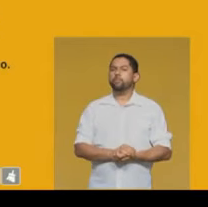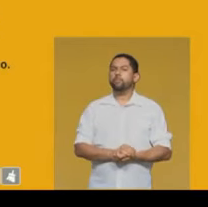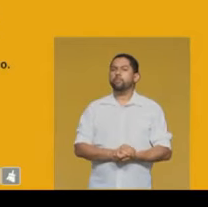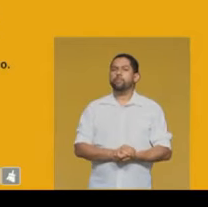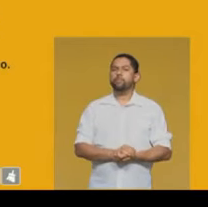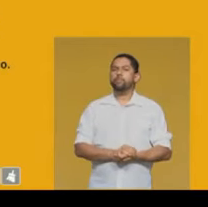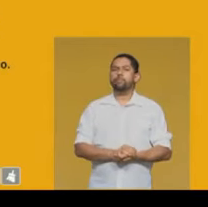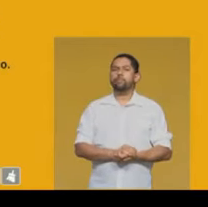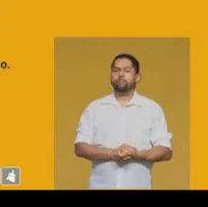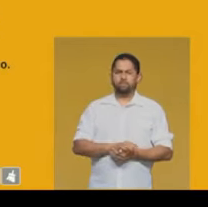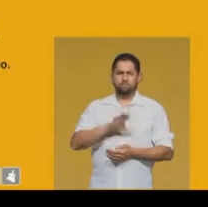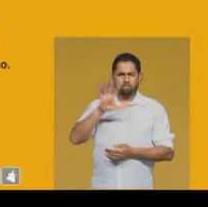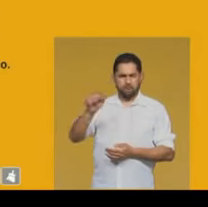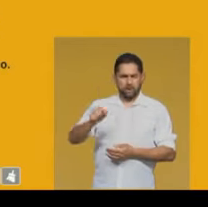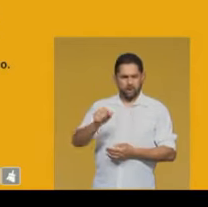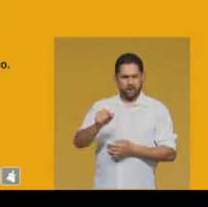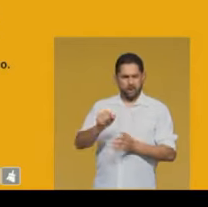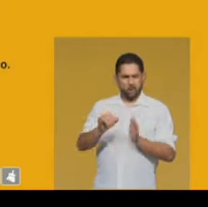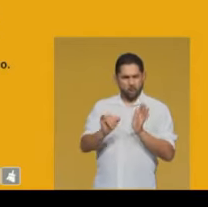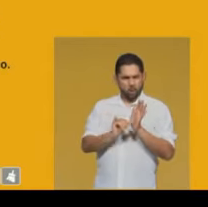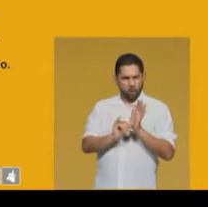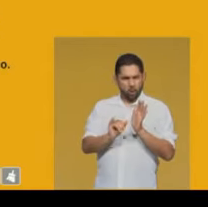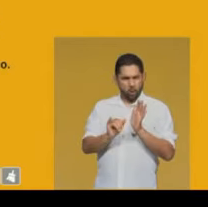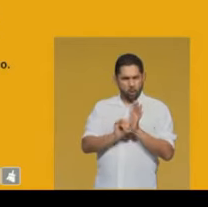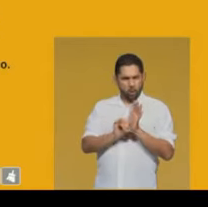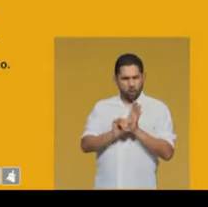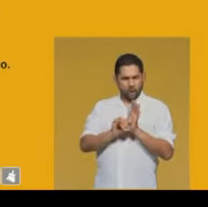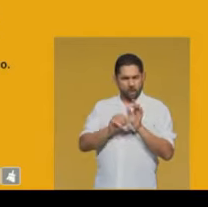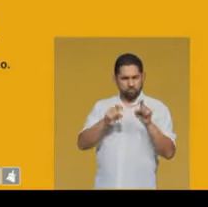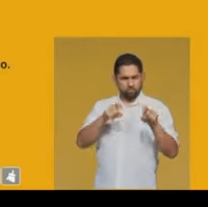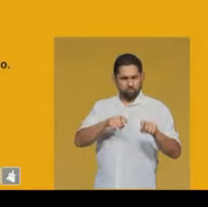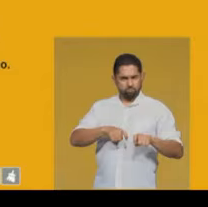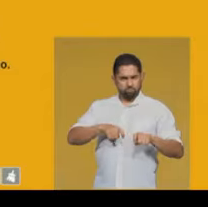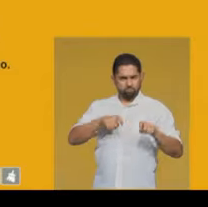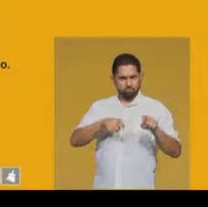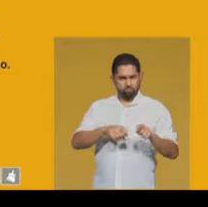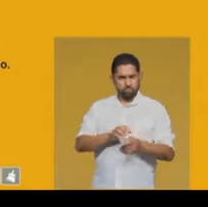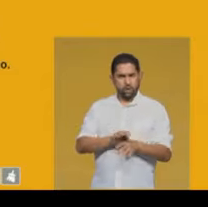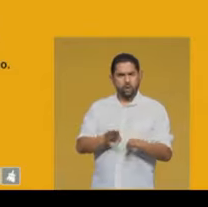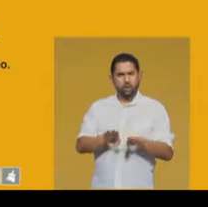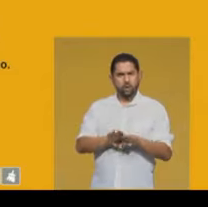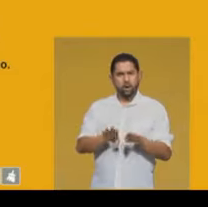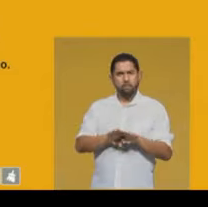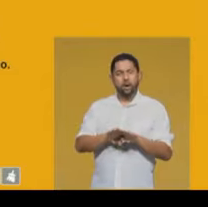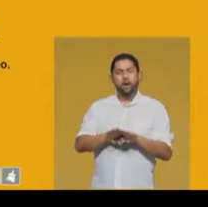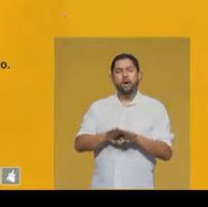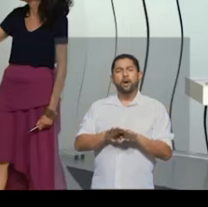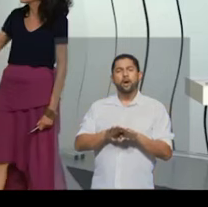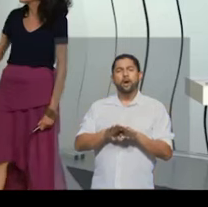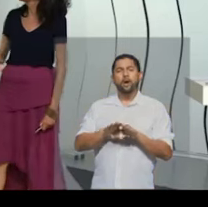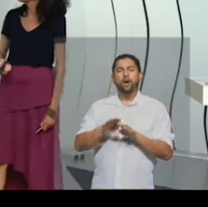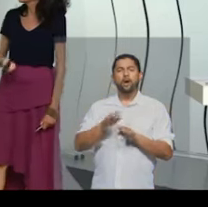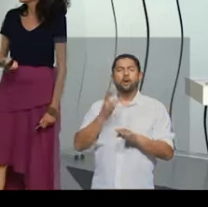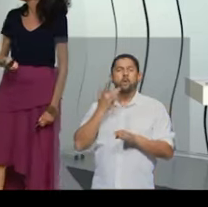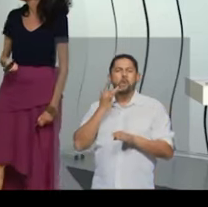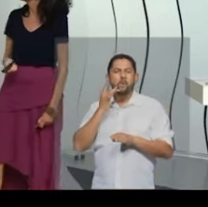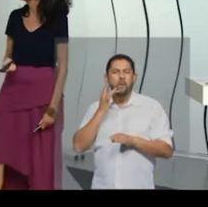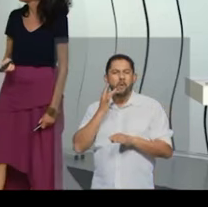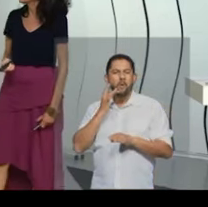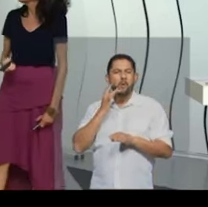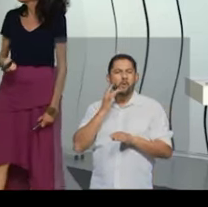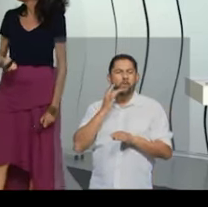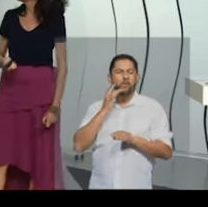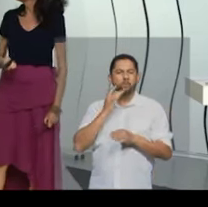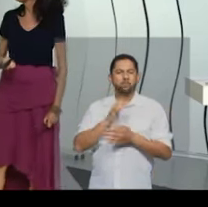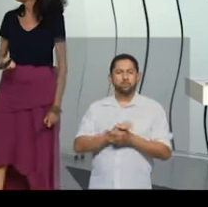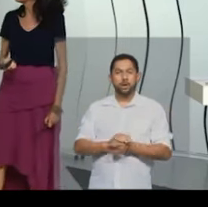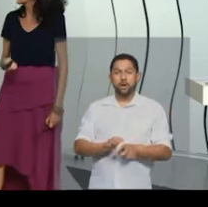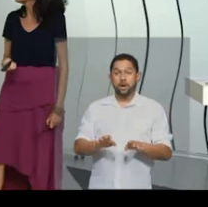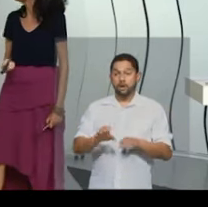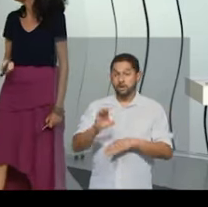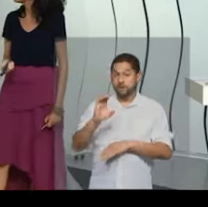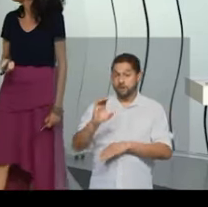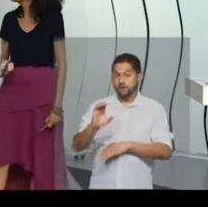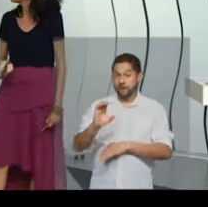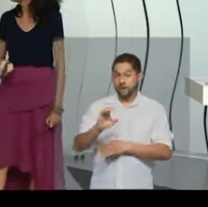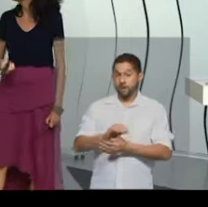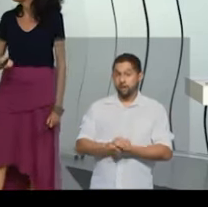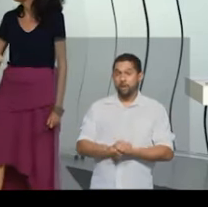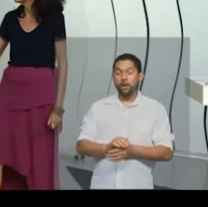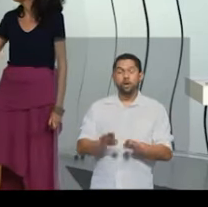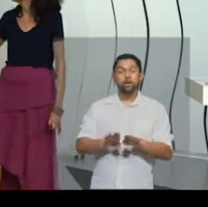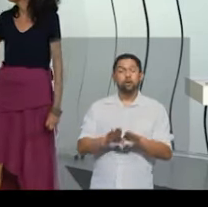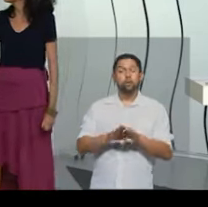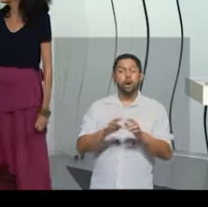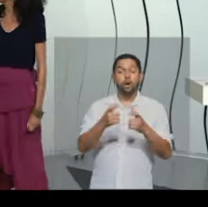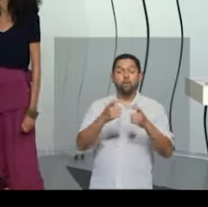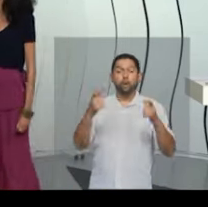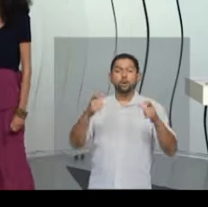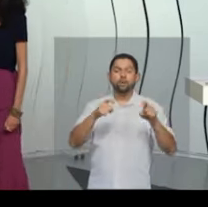do sertão. Letra B, extração de metais preciosos. Letra C, adoção da pecuária